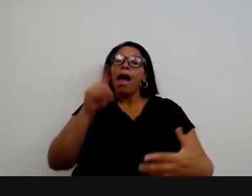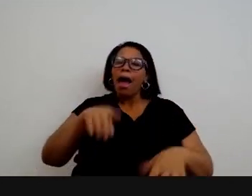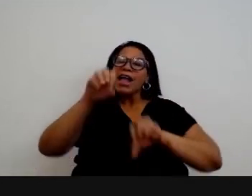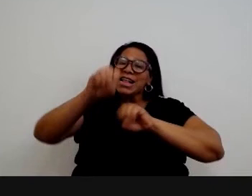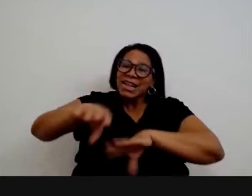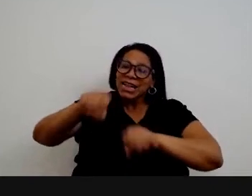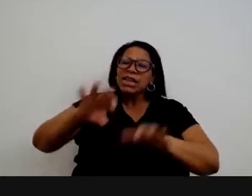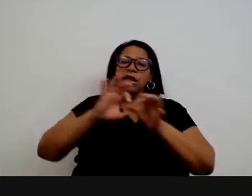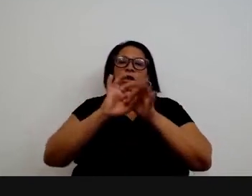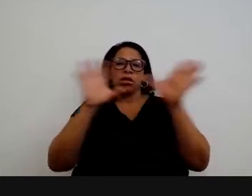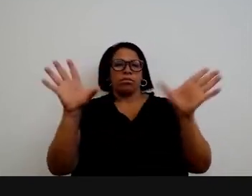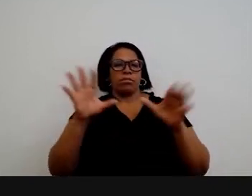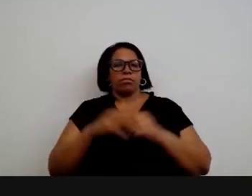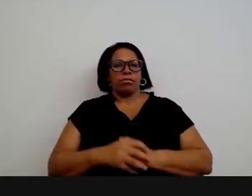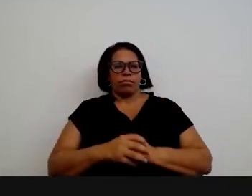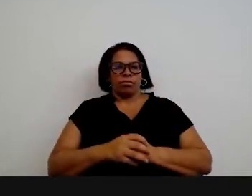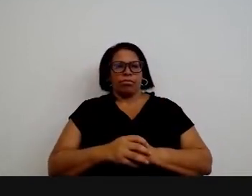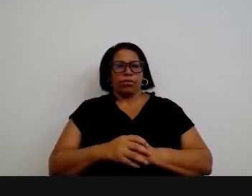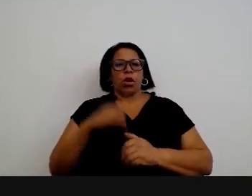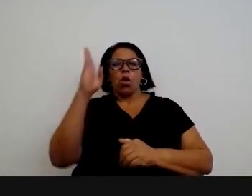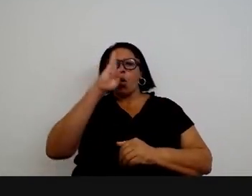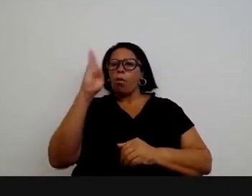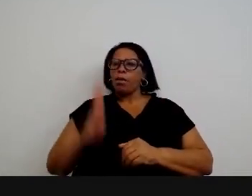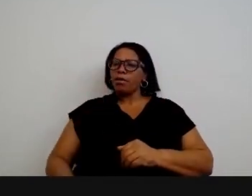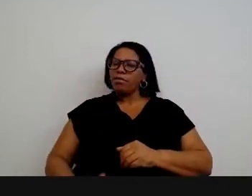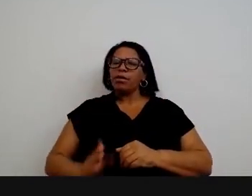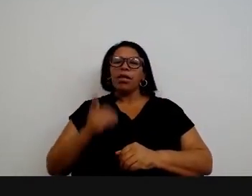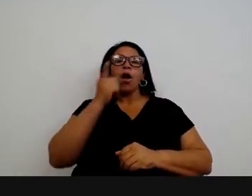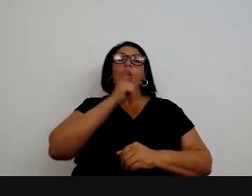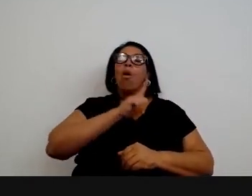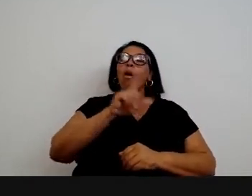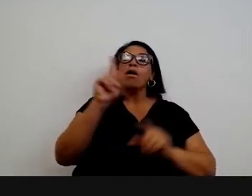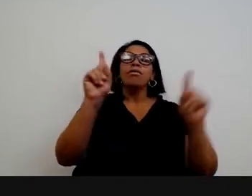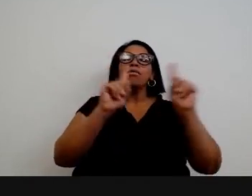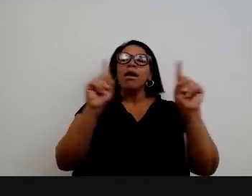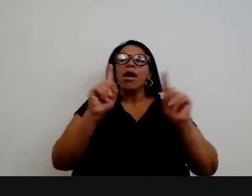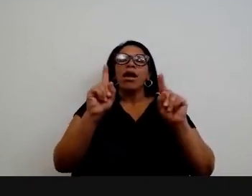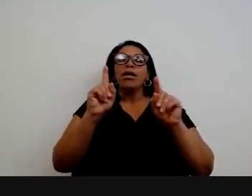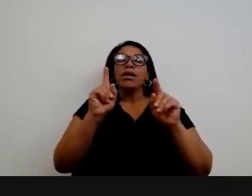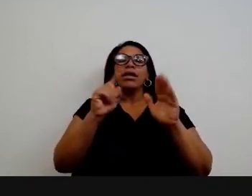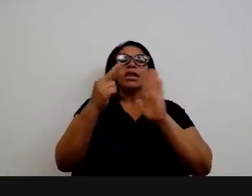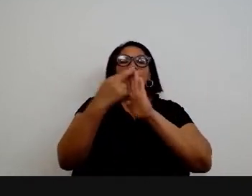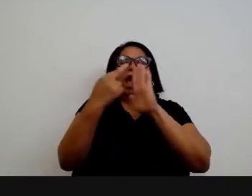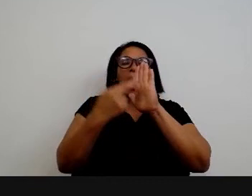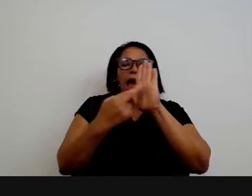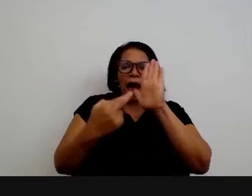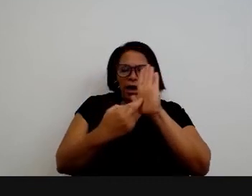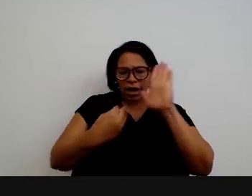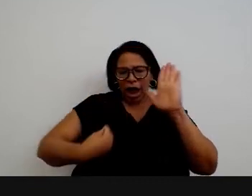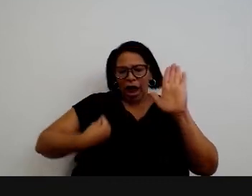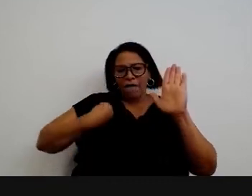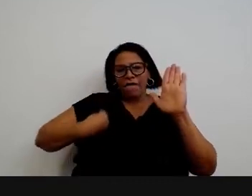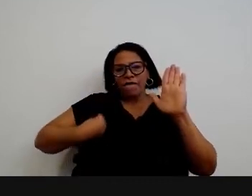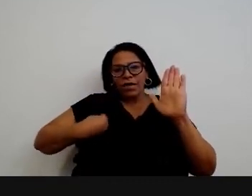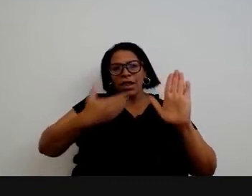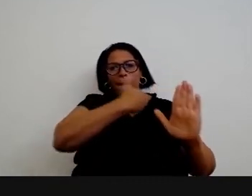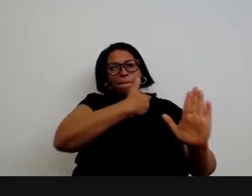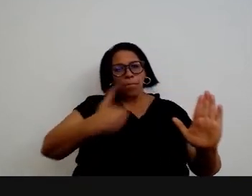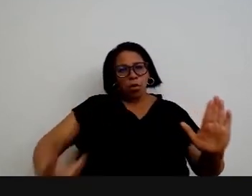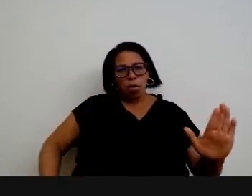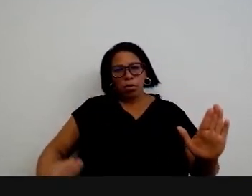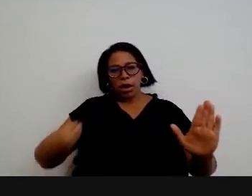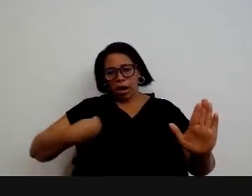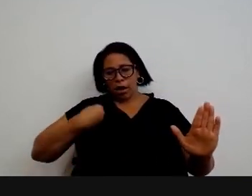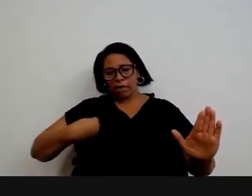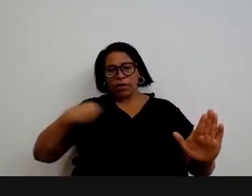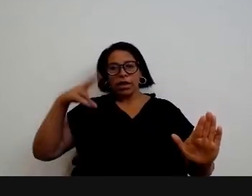democracia. O brasileiro ainda não conseguiu estabelecer os parâmetros entre a vida pública e a vida privada, algo que o